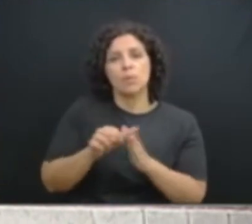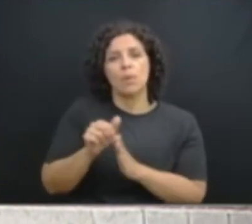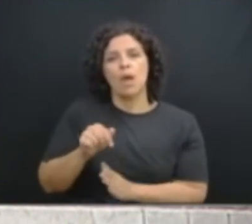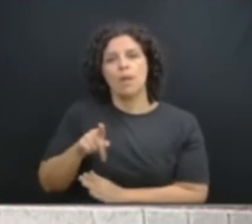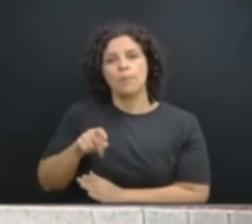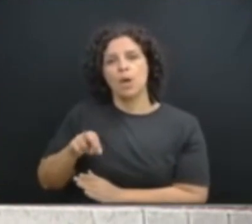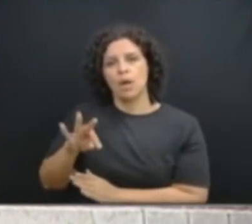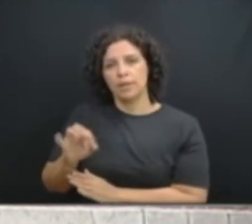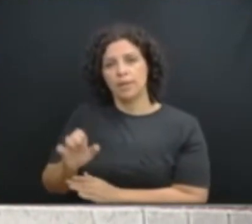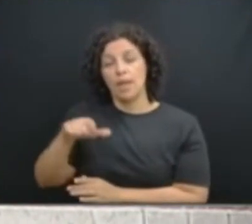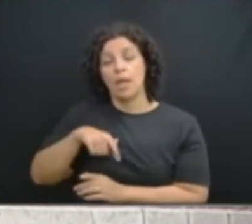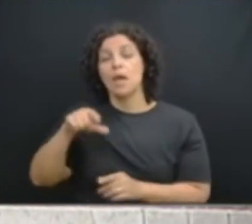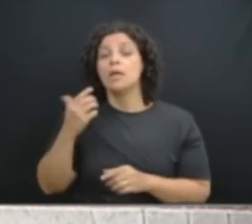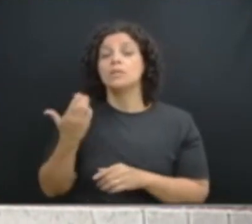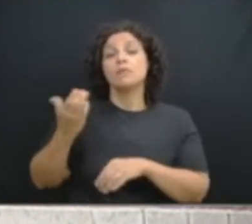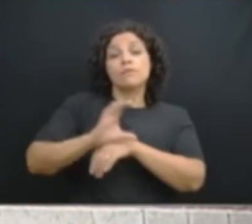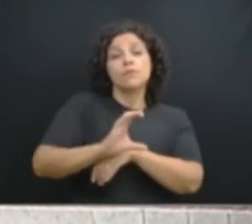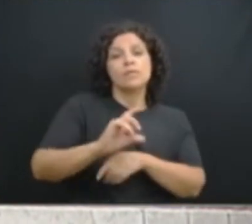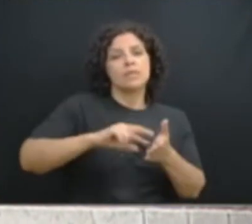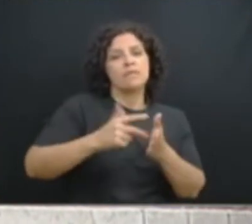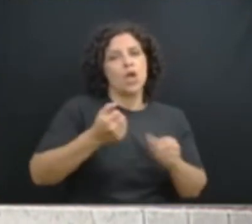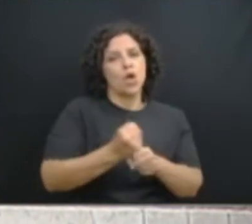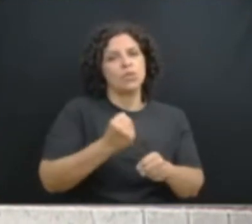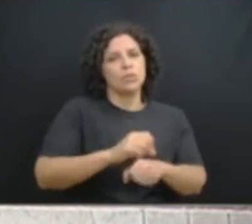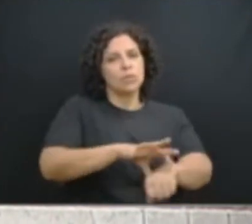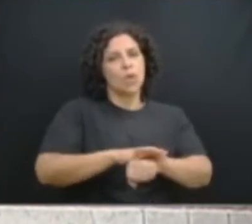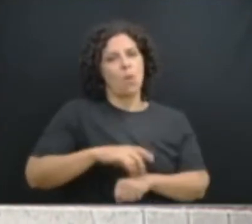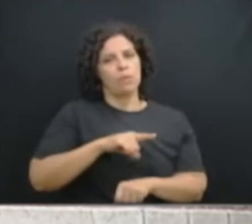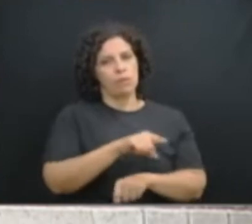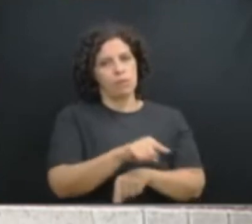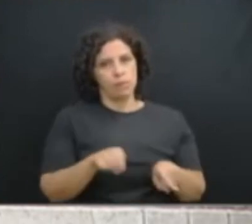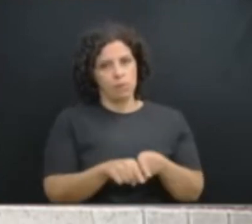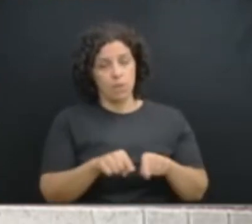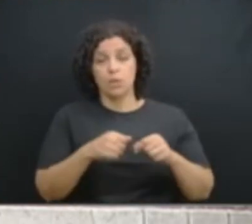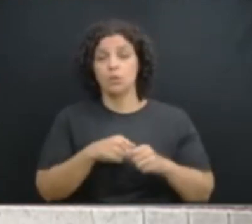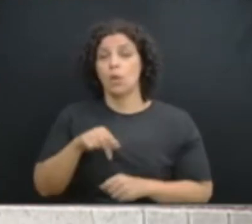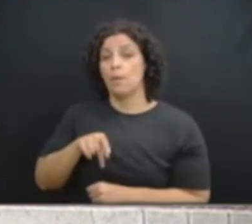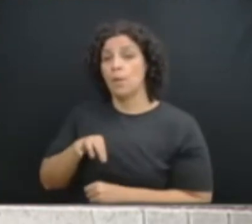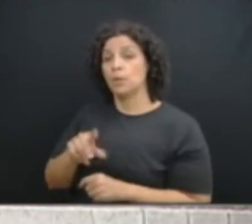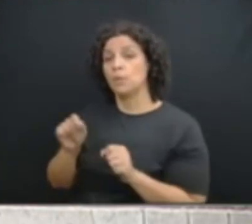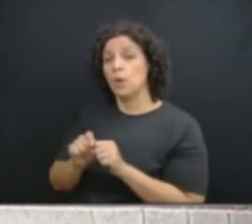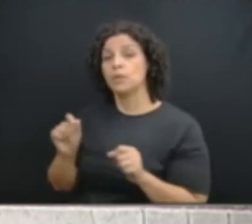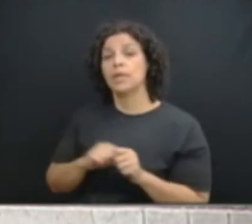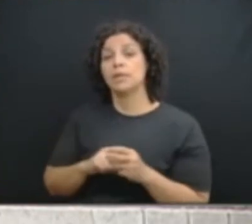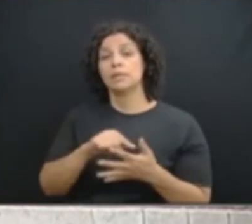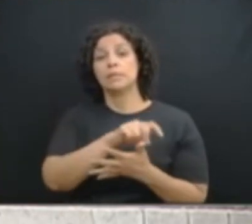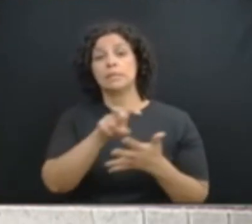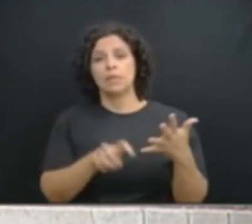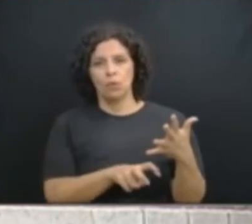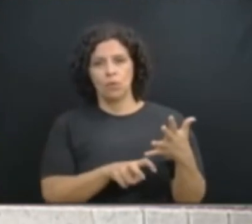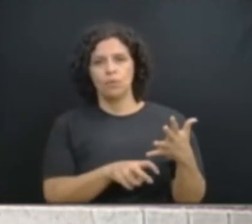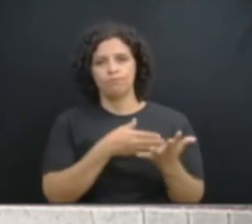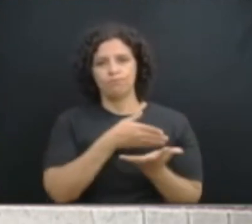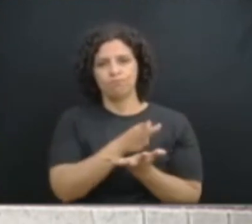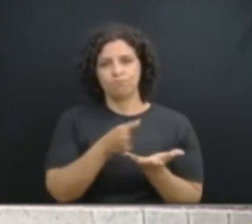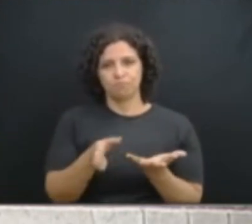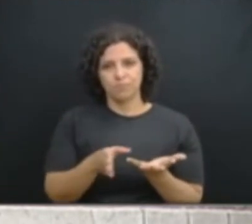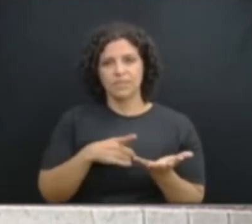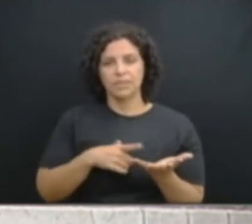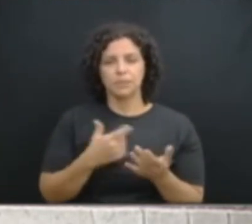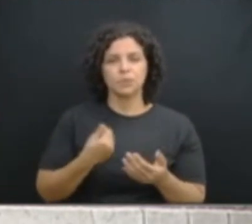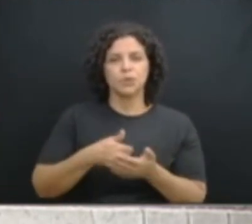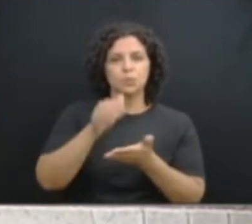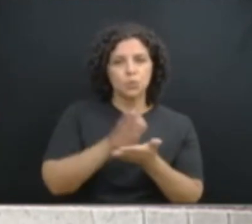aporte para garantir que as obras aconteçam. Hoje o aporte pode ser usado para 5 finalidades. Desde indenização